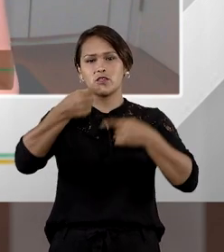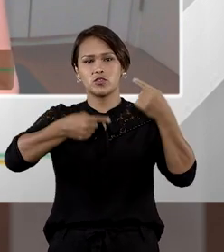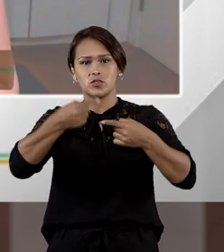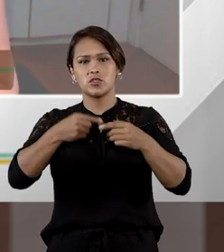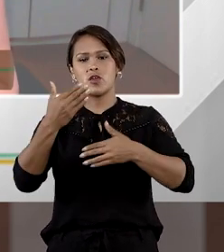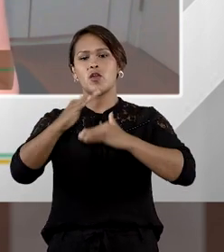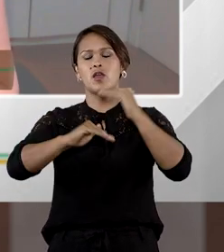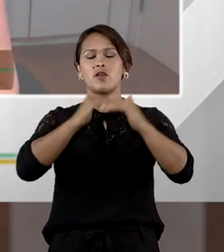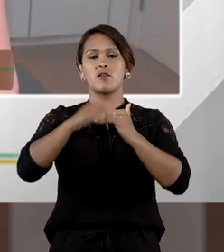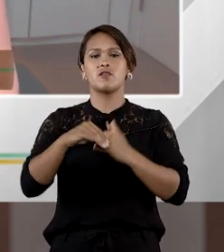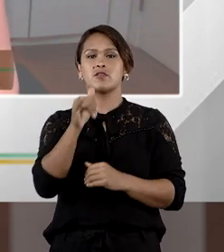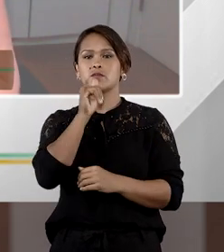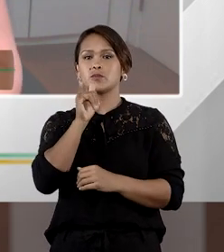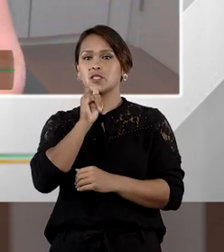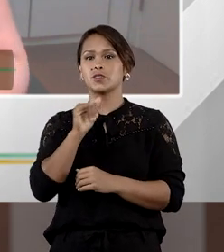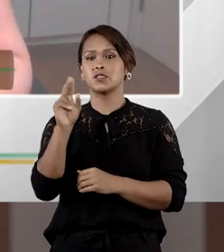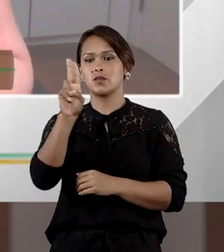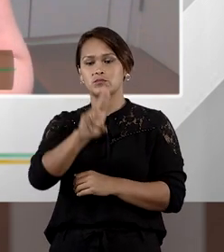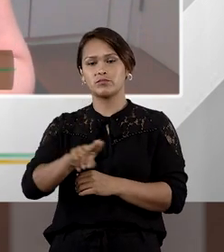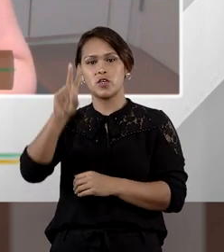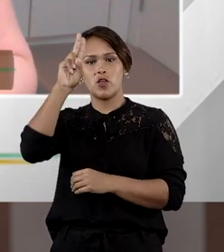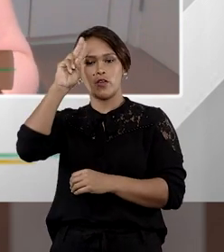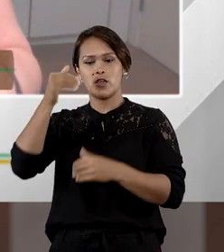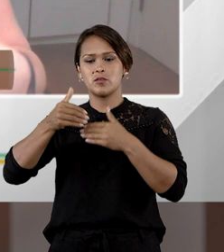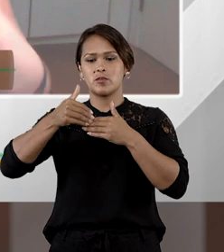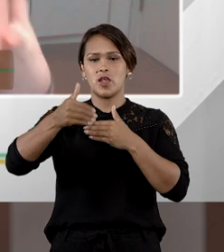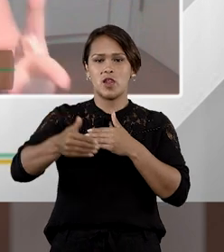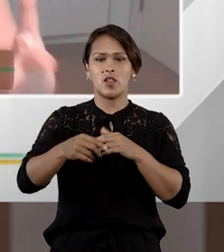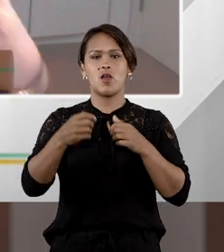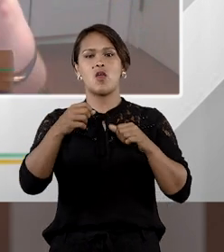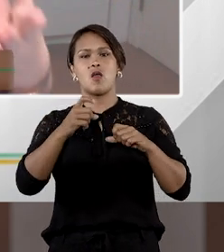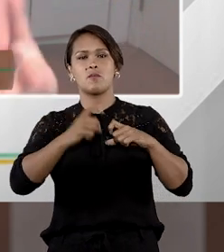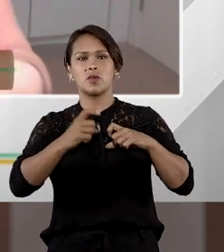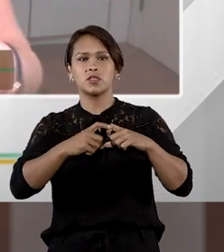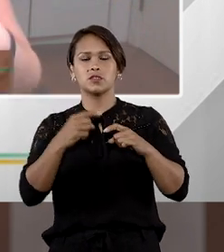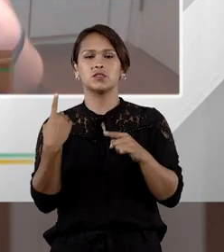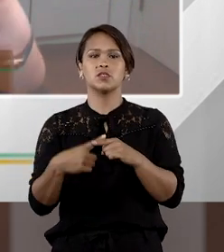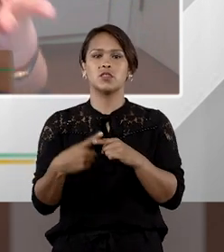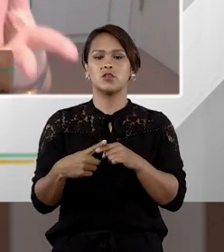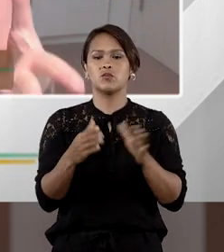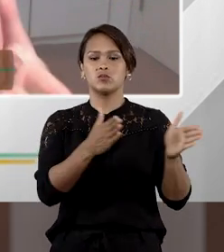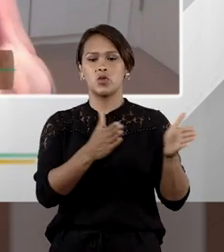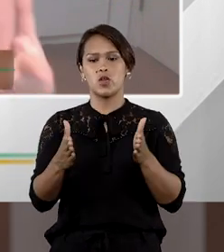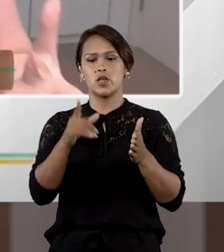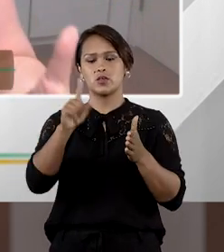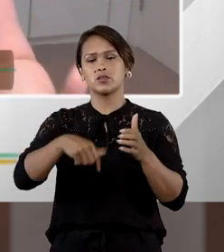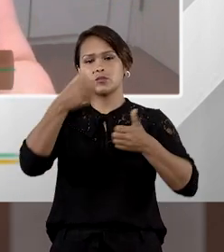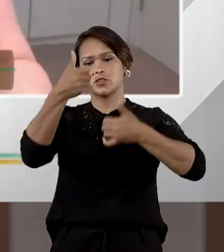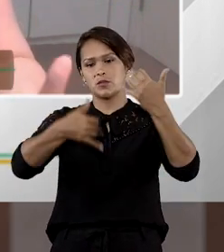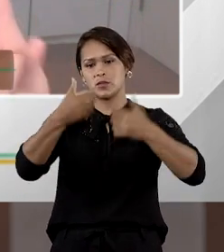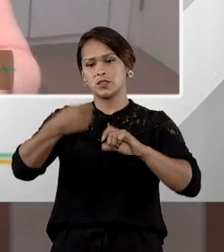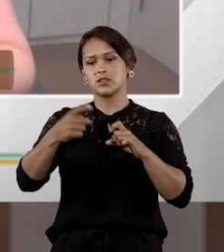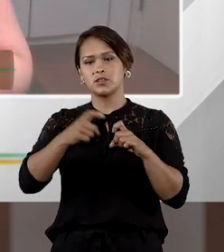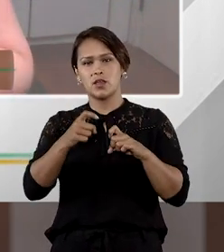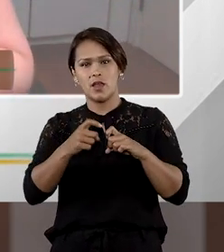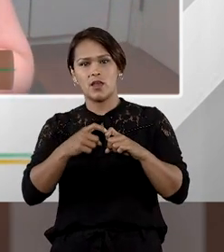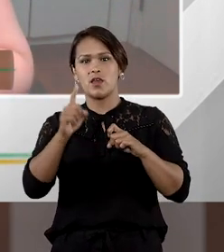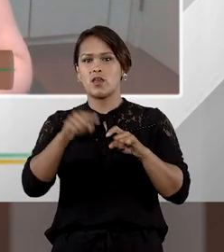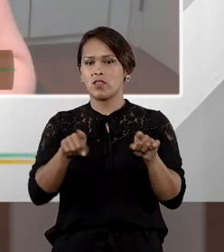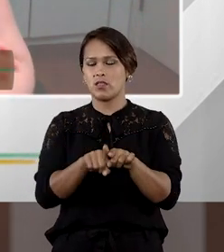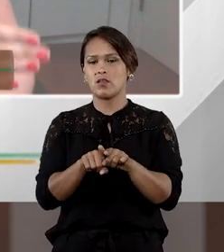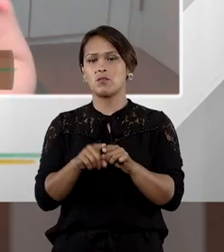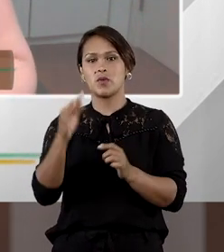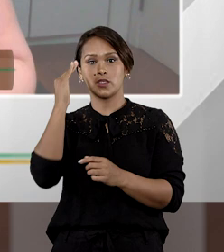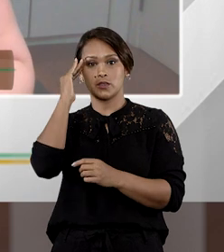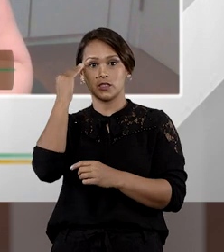que envolviam, por exemplo, universidades, né, mais longas, como medicina, porque o tempo da faculdade de medicina é um pouco mais longa, mas